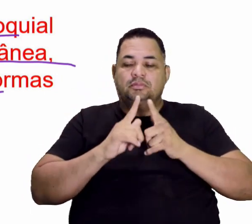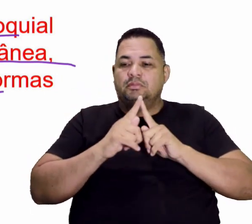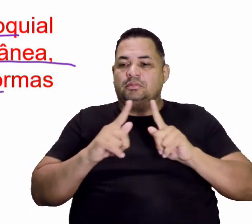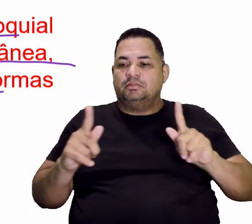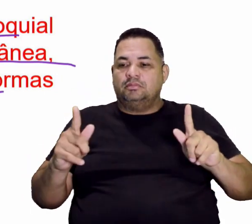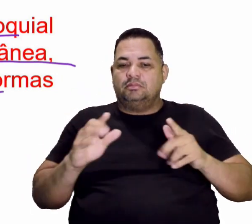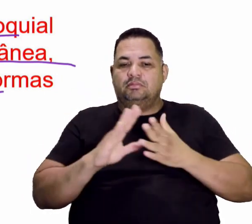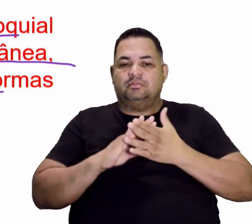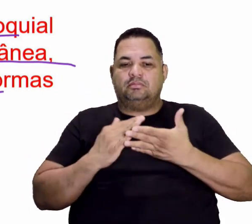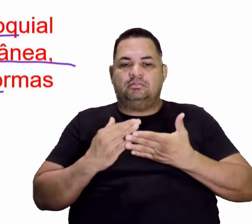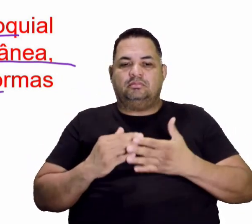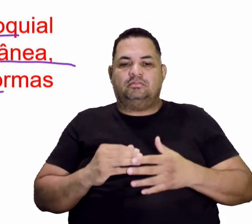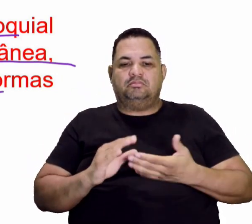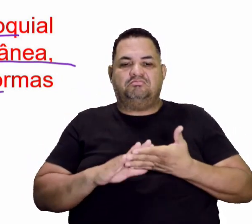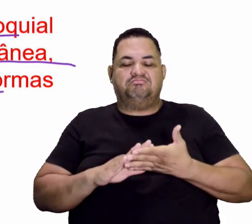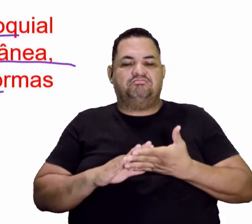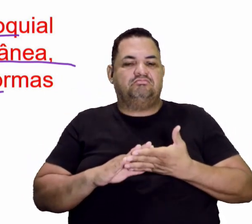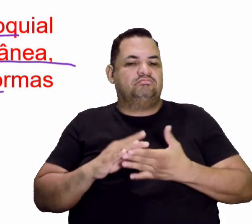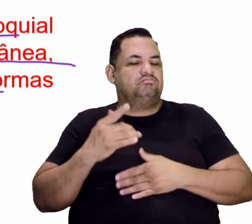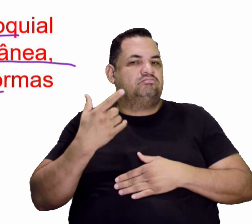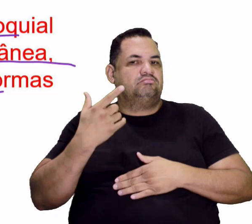com a formalidade, ó.